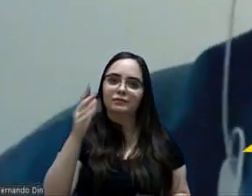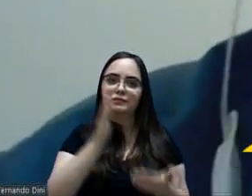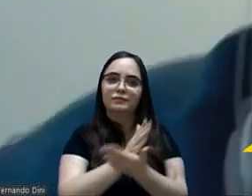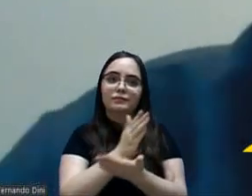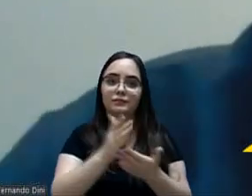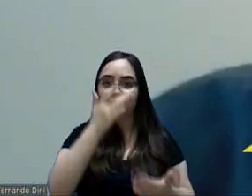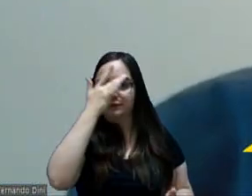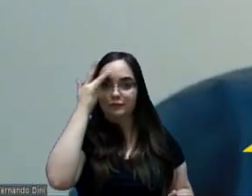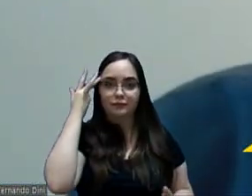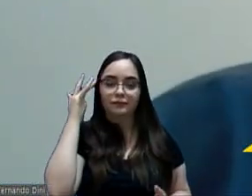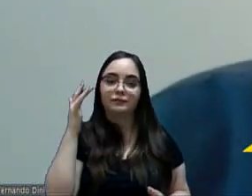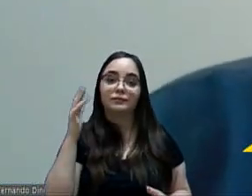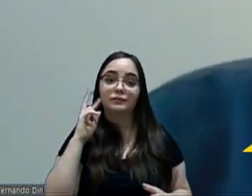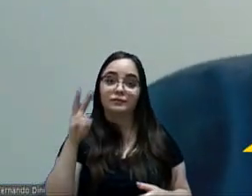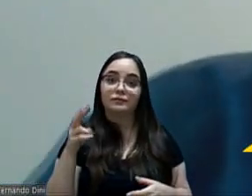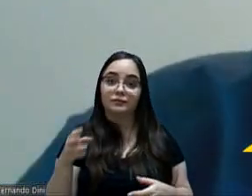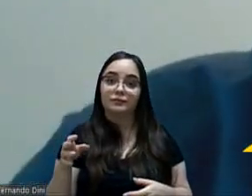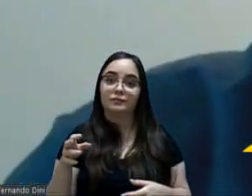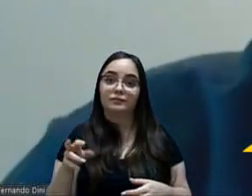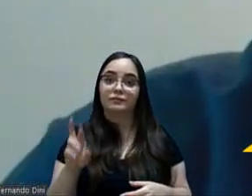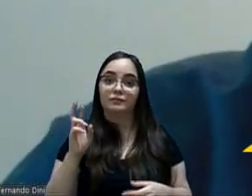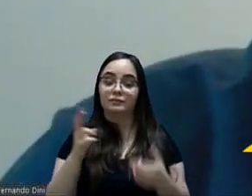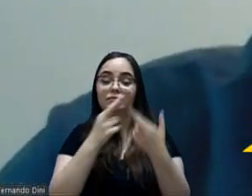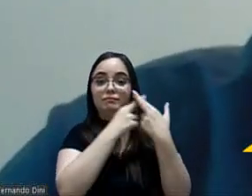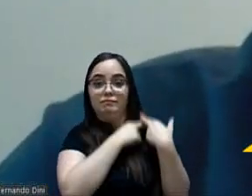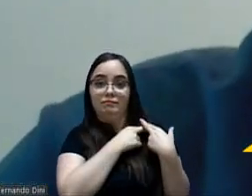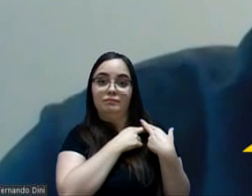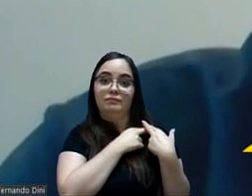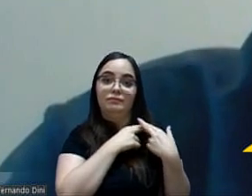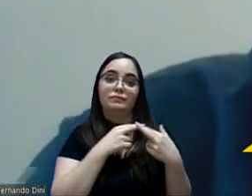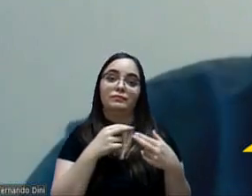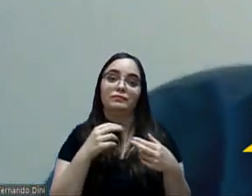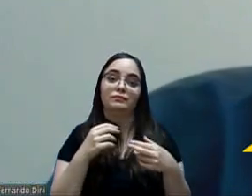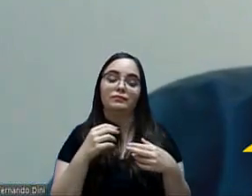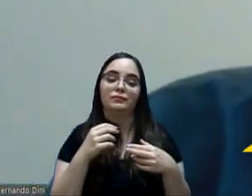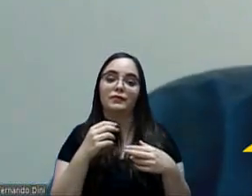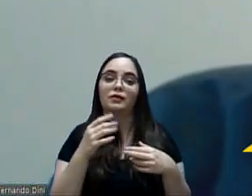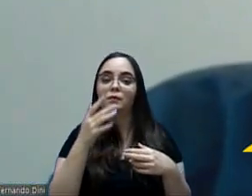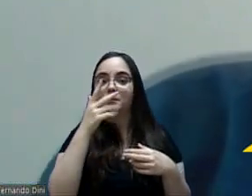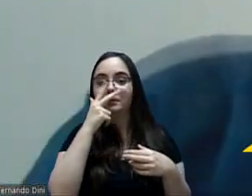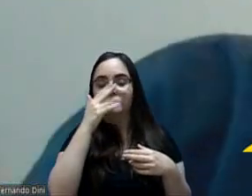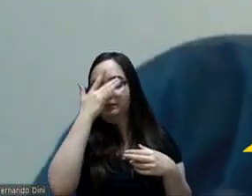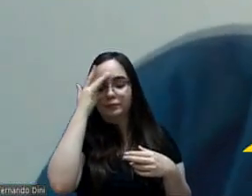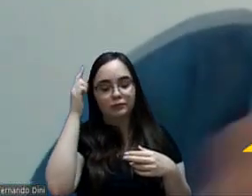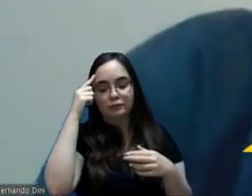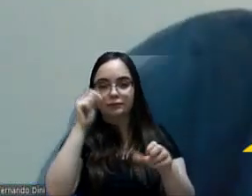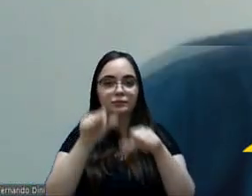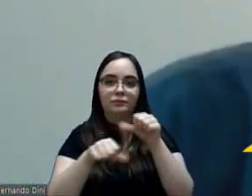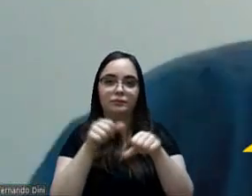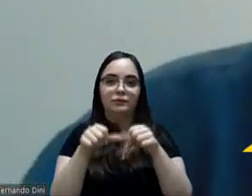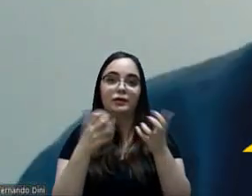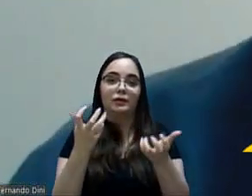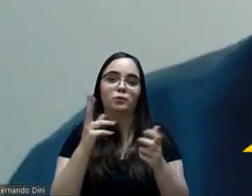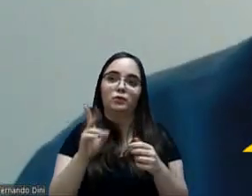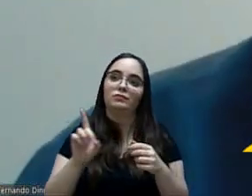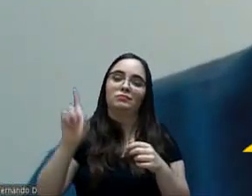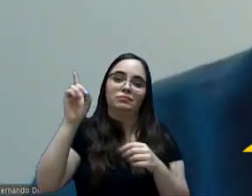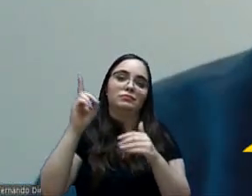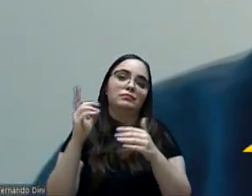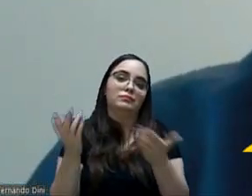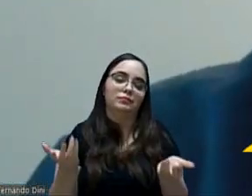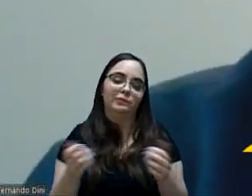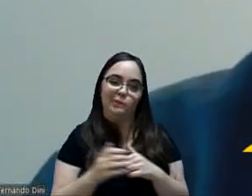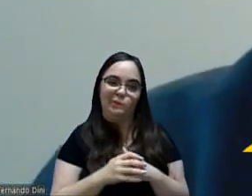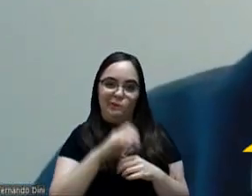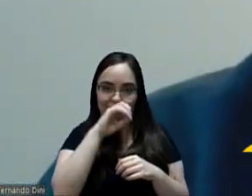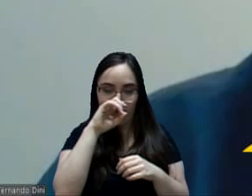quando pegam esse cargo, se transformam em semideus. E também é errado, e também